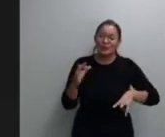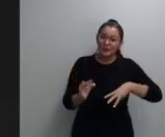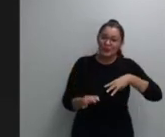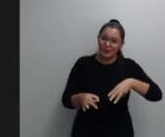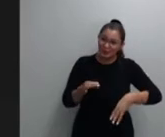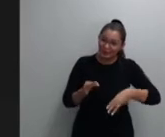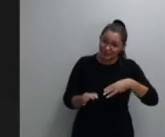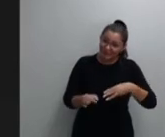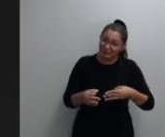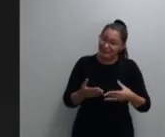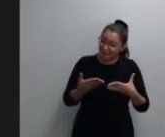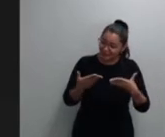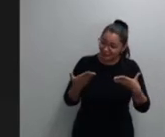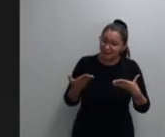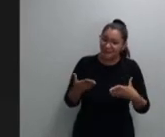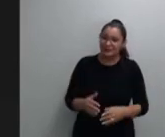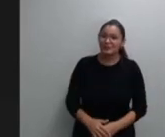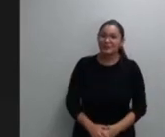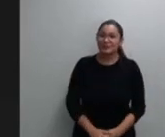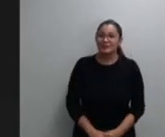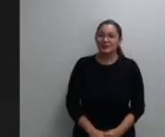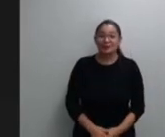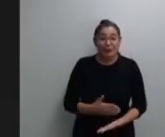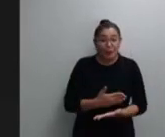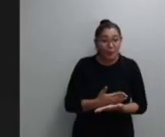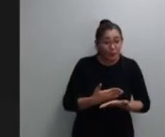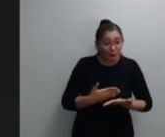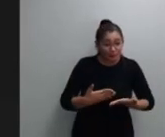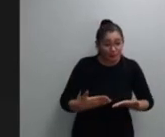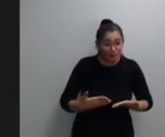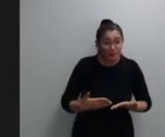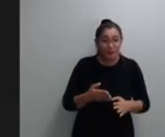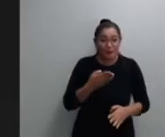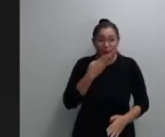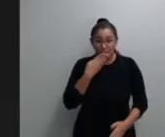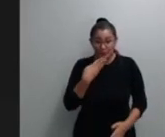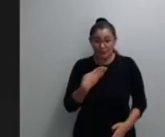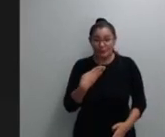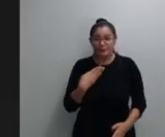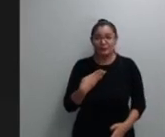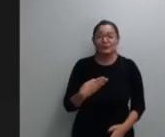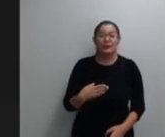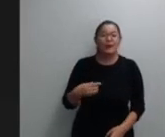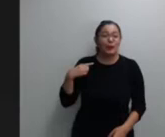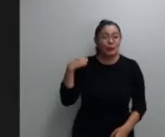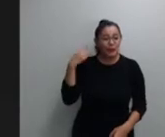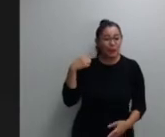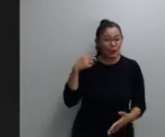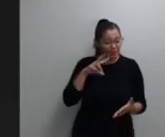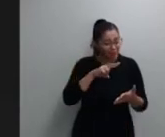E, de imediato, já peço a doutora Bárbara para fazer a leitura da ata.